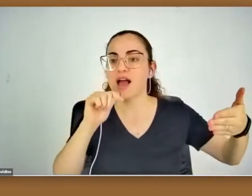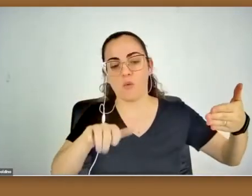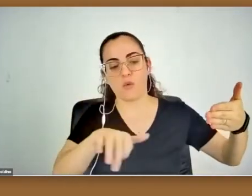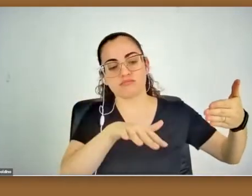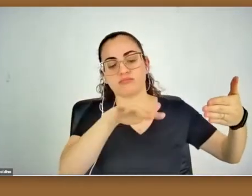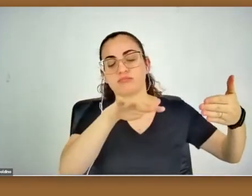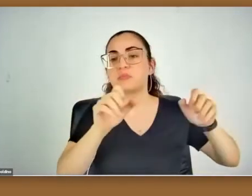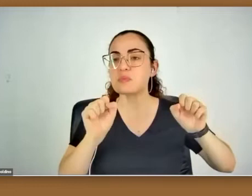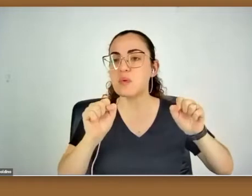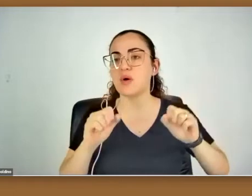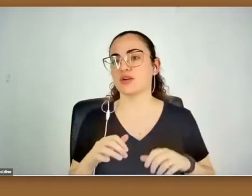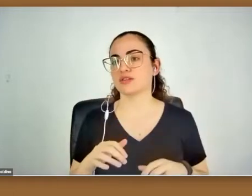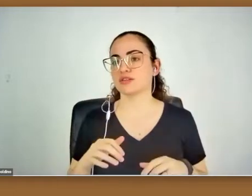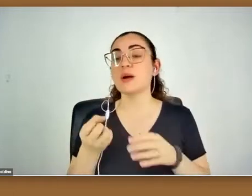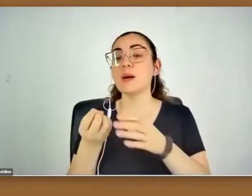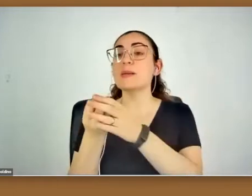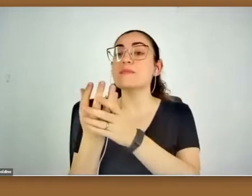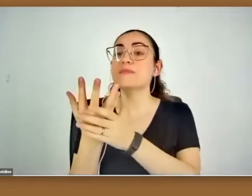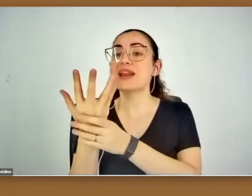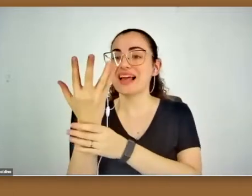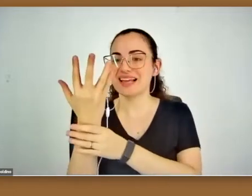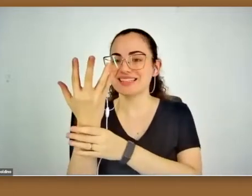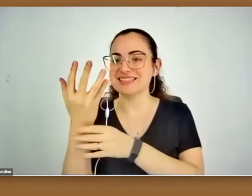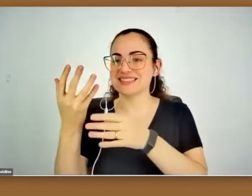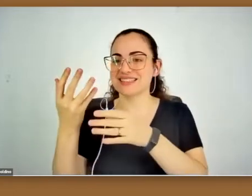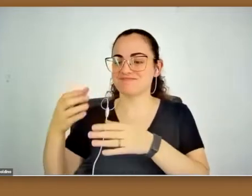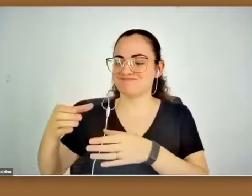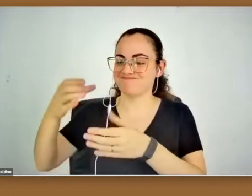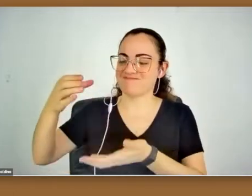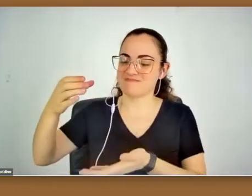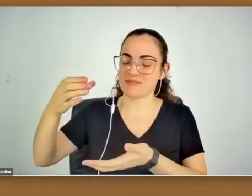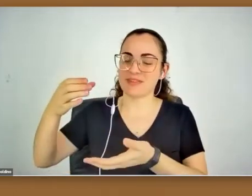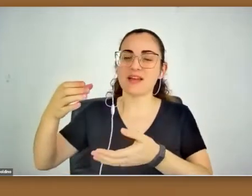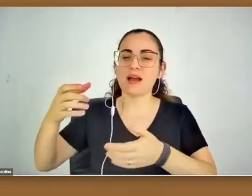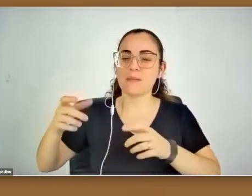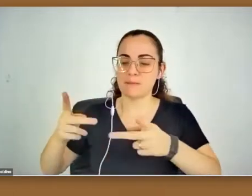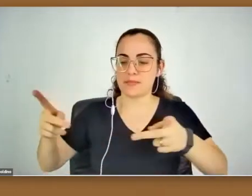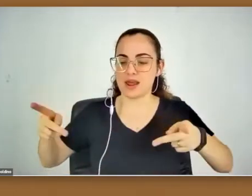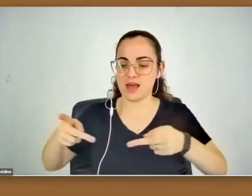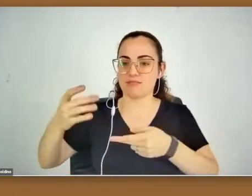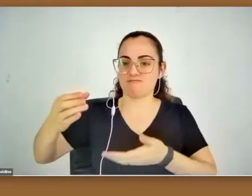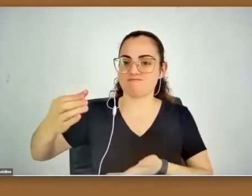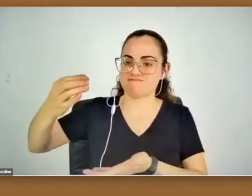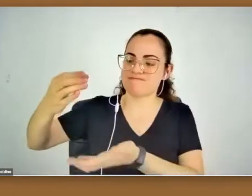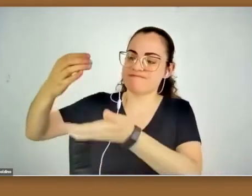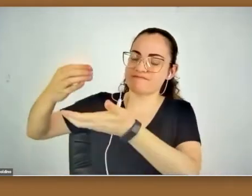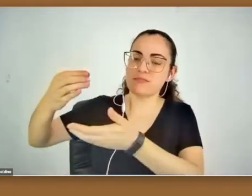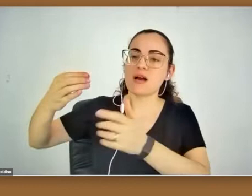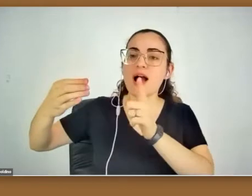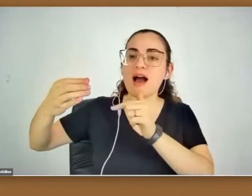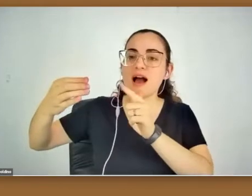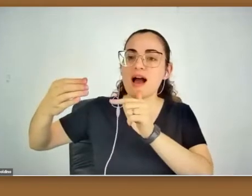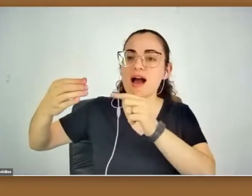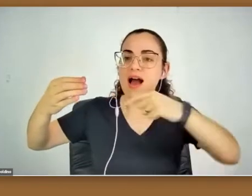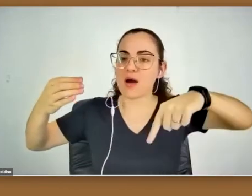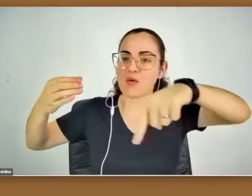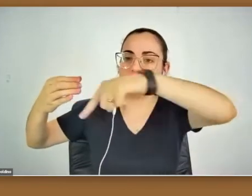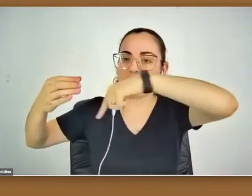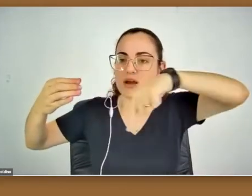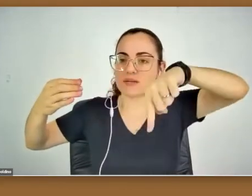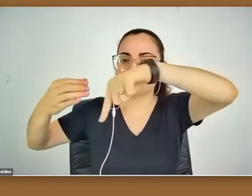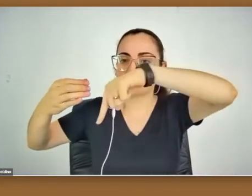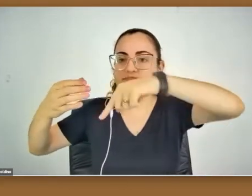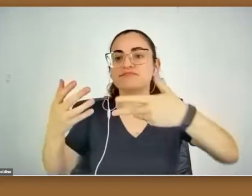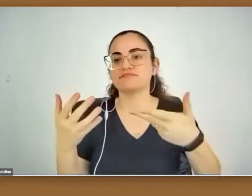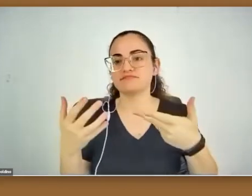não é só do lado de fora, dentro da nossa casa a gente também, né, tem esses criadouros que a gente chama, e